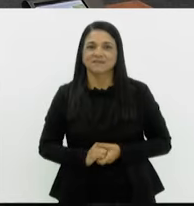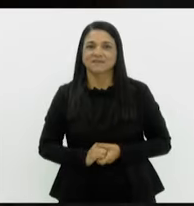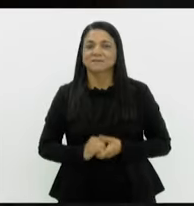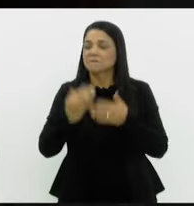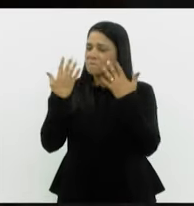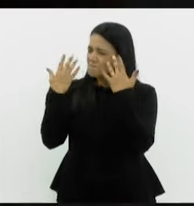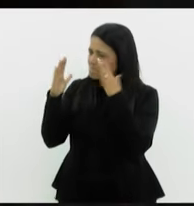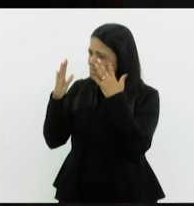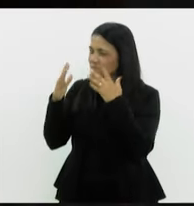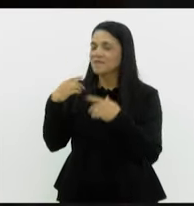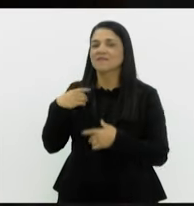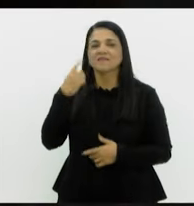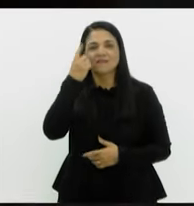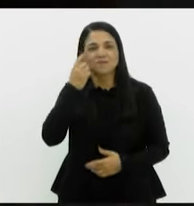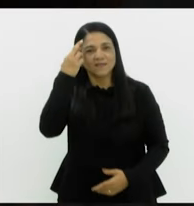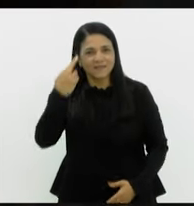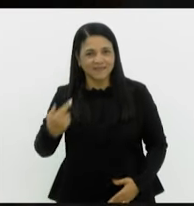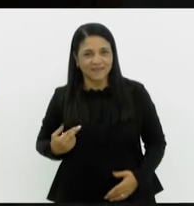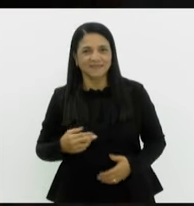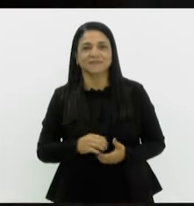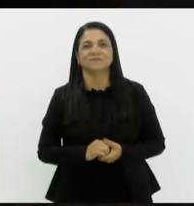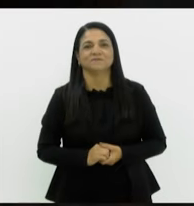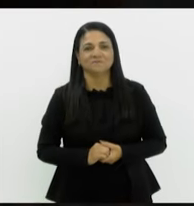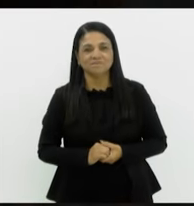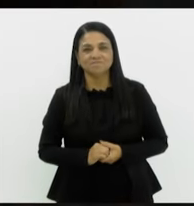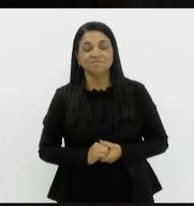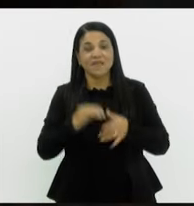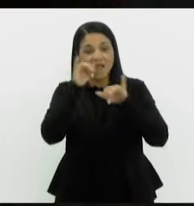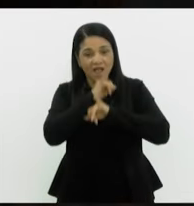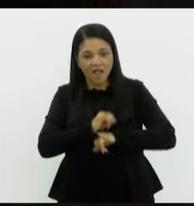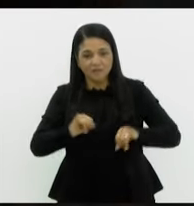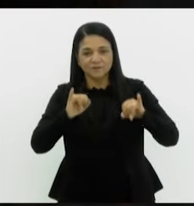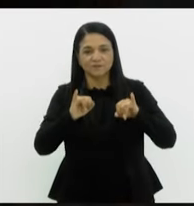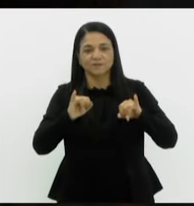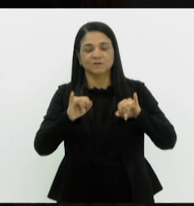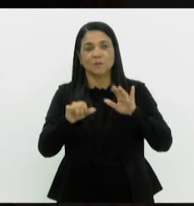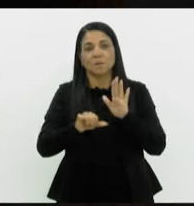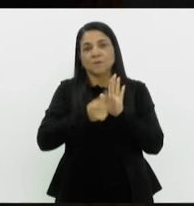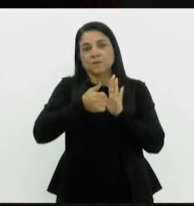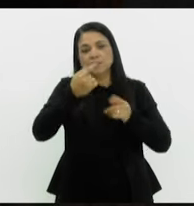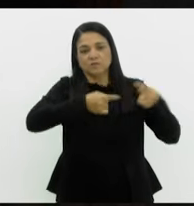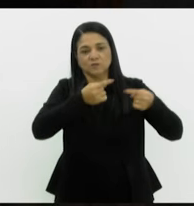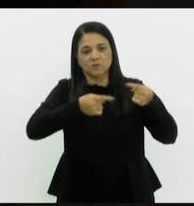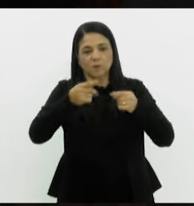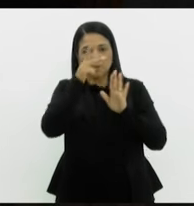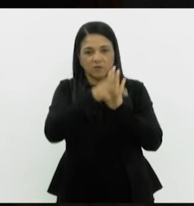Parabéns, a Renata Souza, futura mamãe. Anuncio, em primeira discussão, projeto de lei número